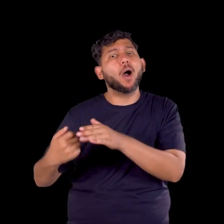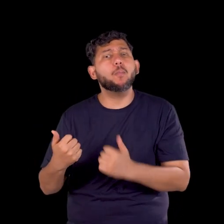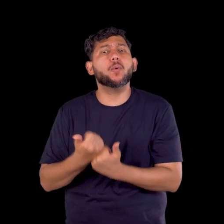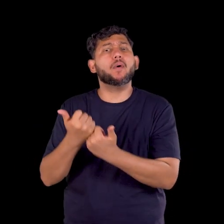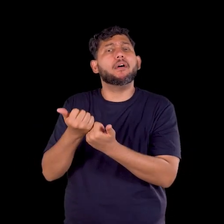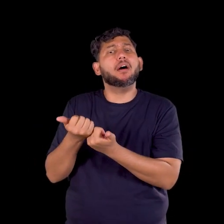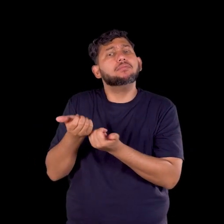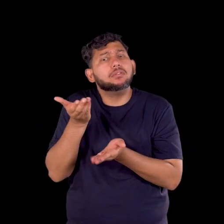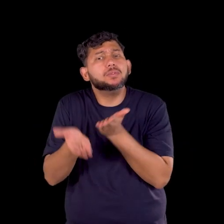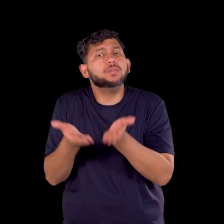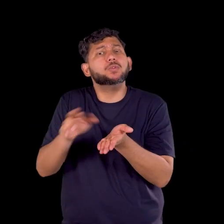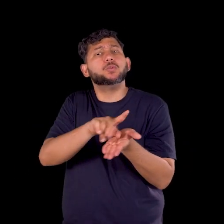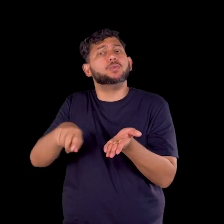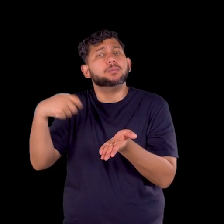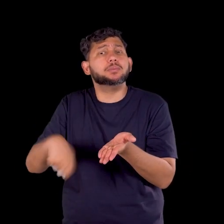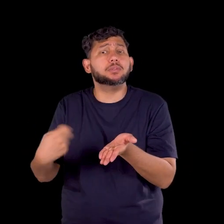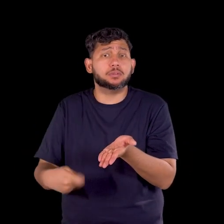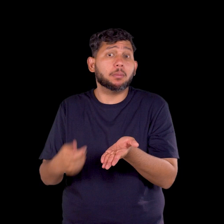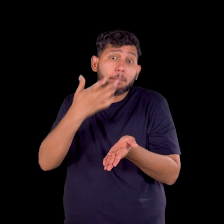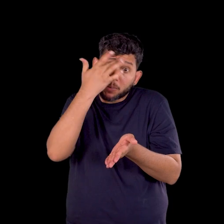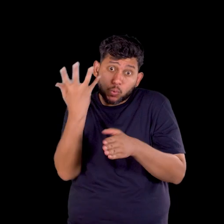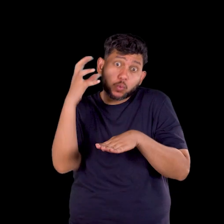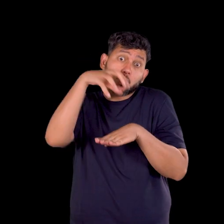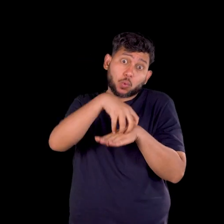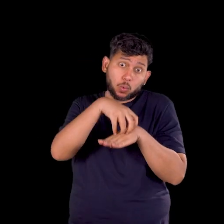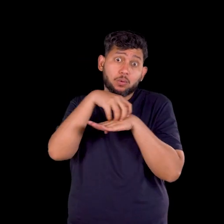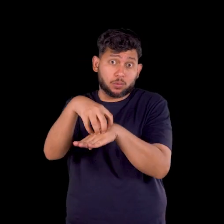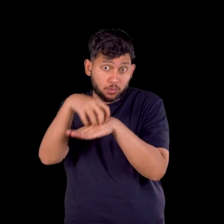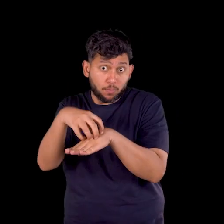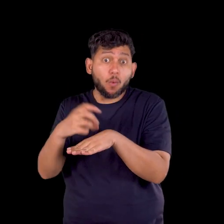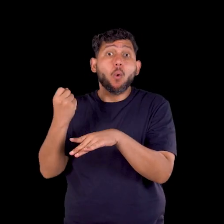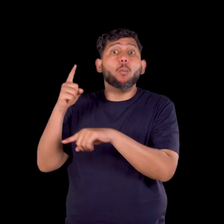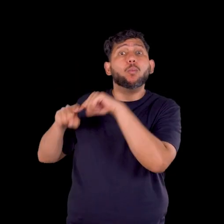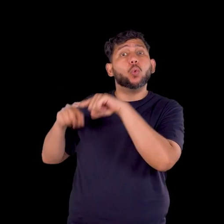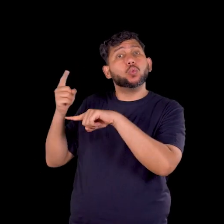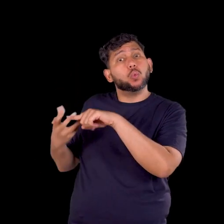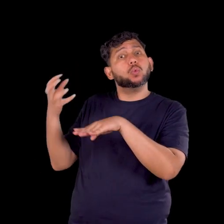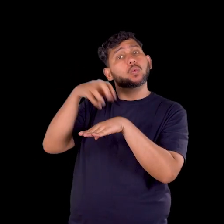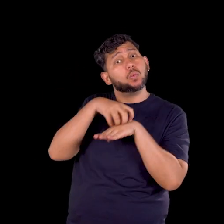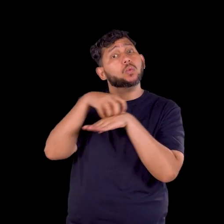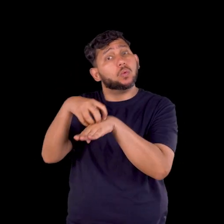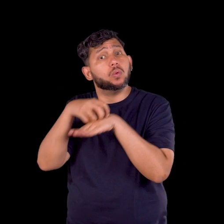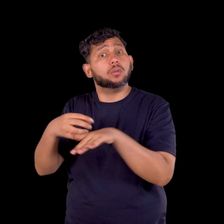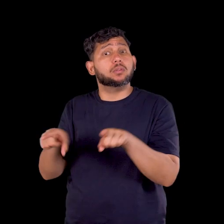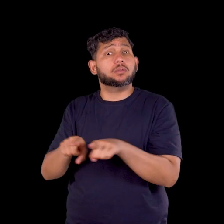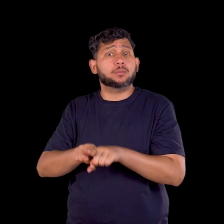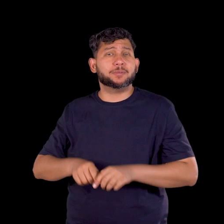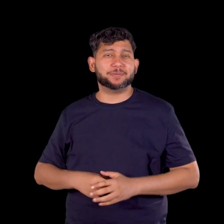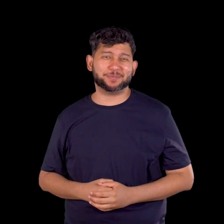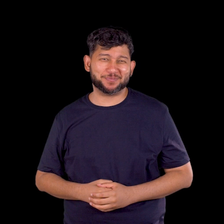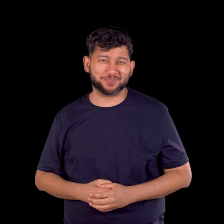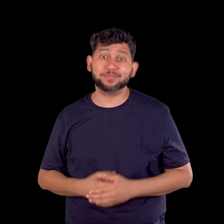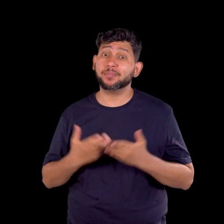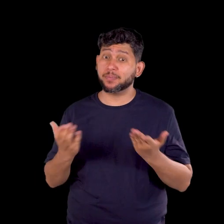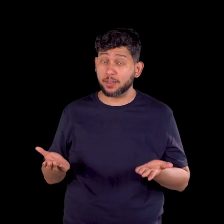mostrou fundamental no transporte de pessoas e cargas e na configuração desse modal de transporte. A opção